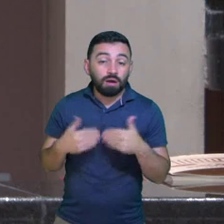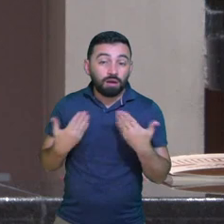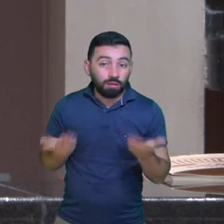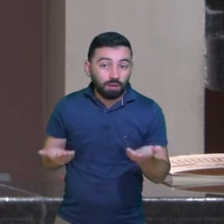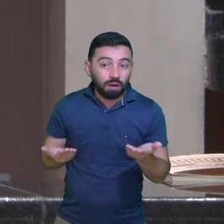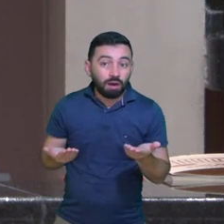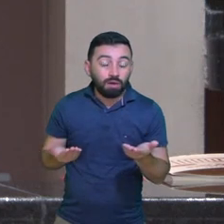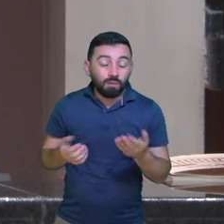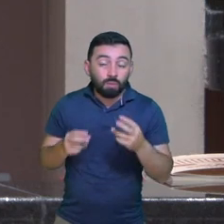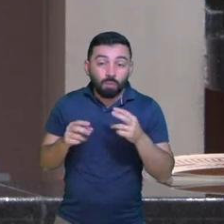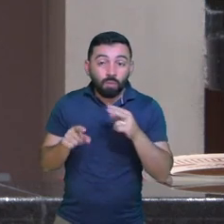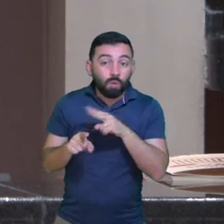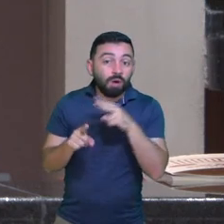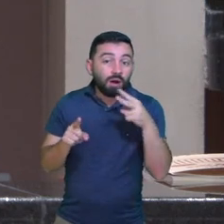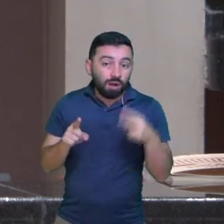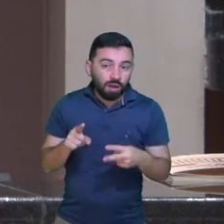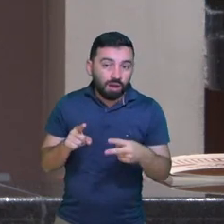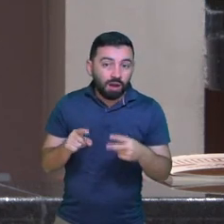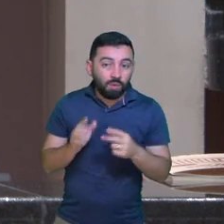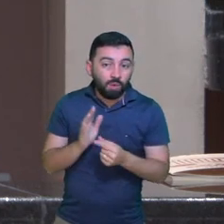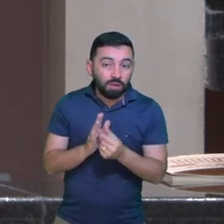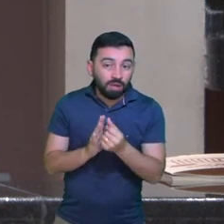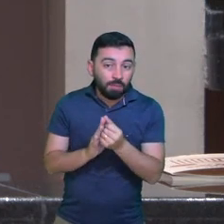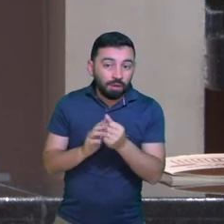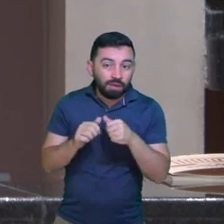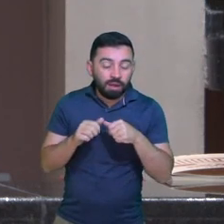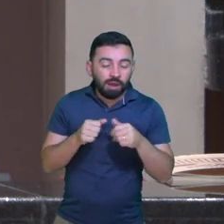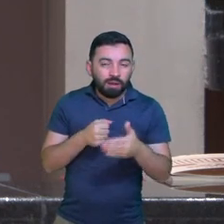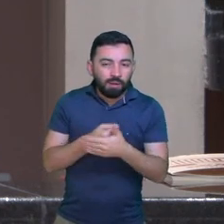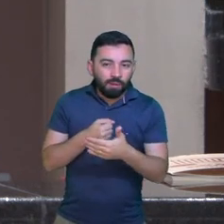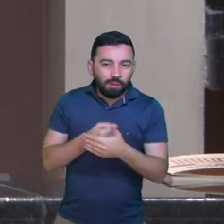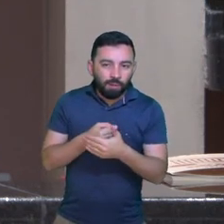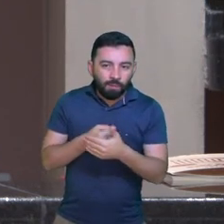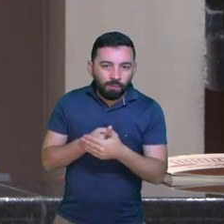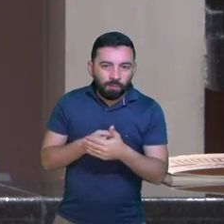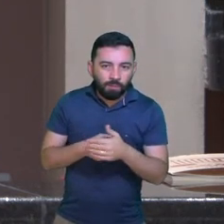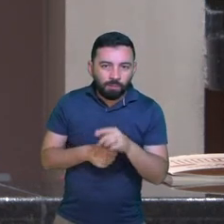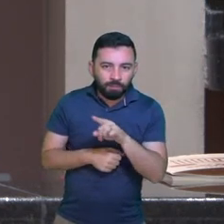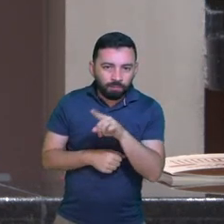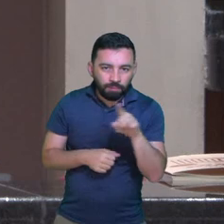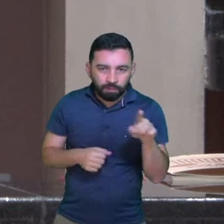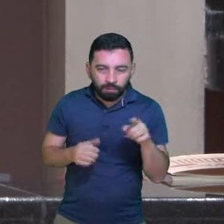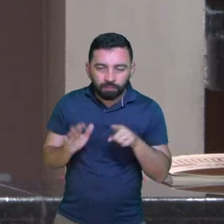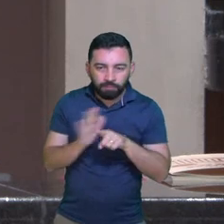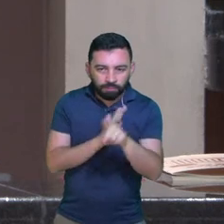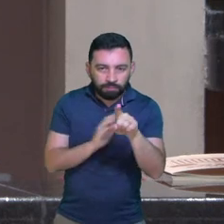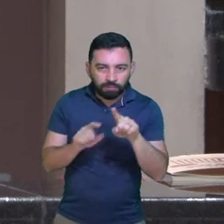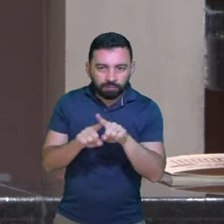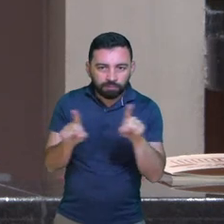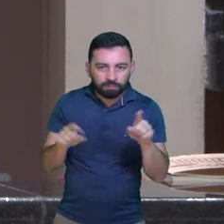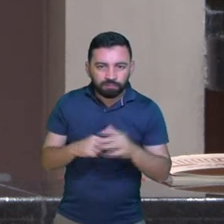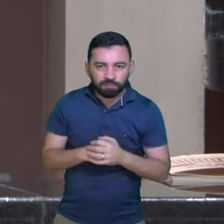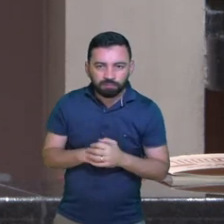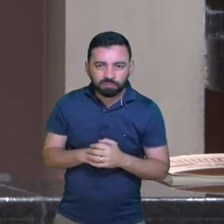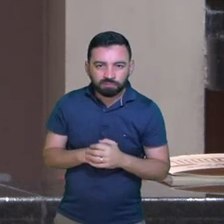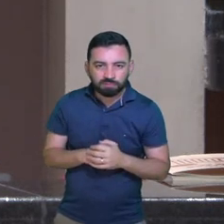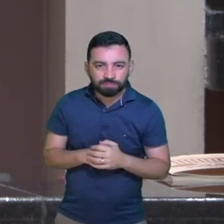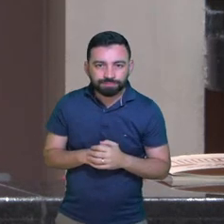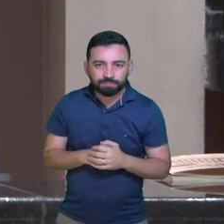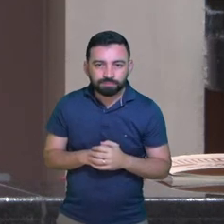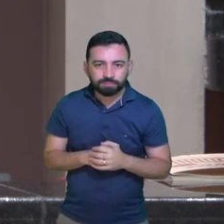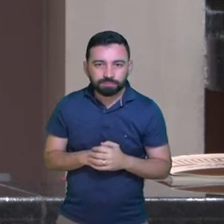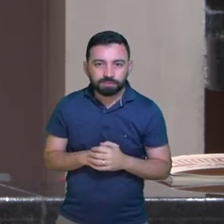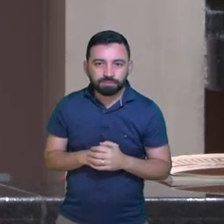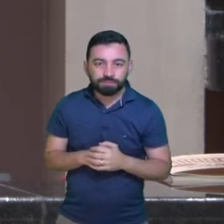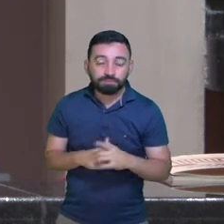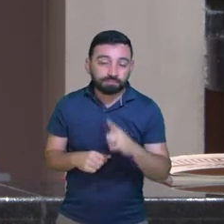educadores têm sobre o orçamento secreto eu gostaria de fazer essa indagação isso tem